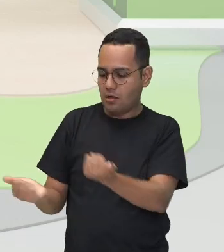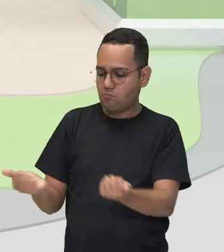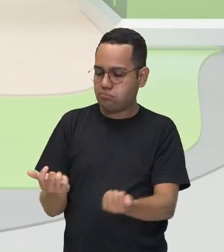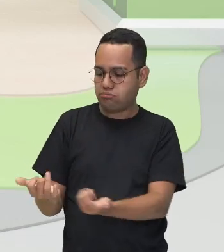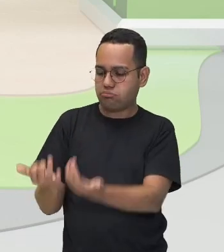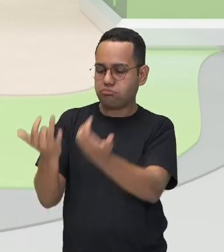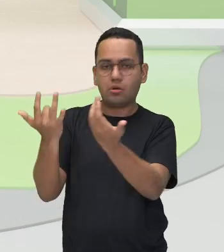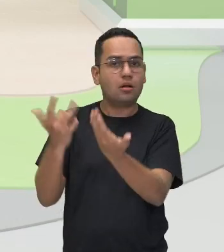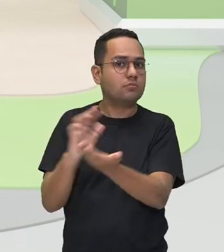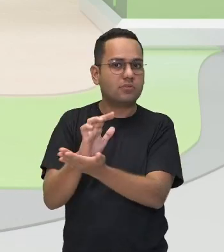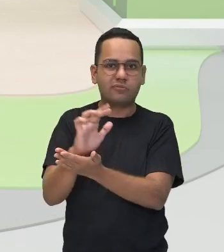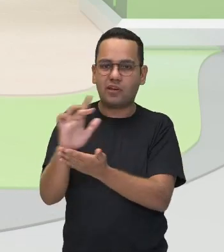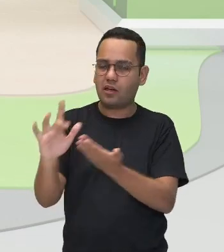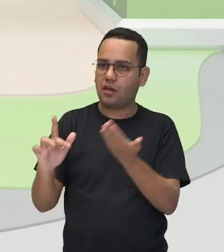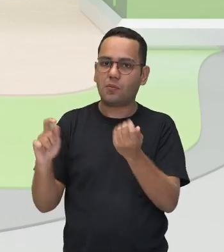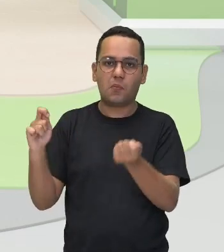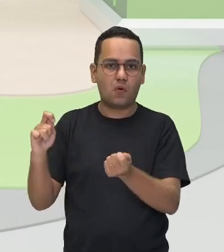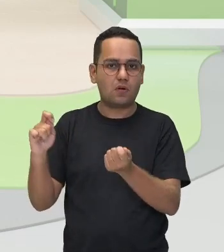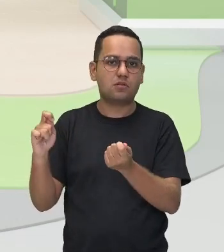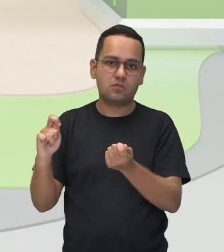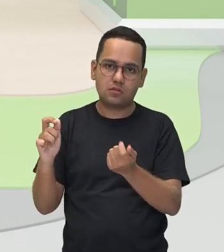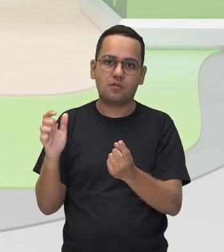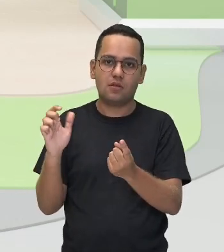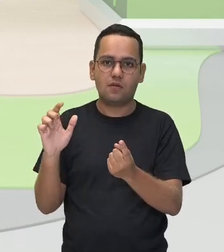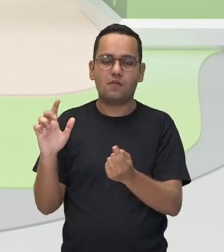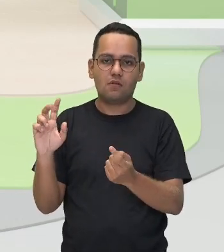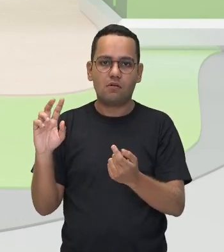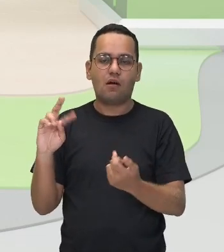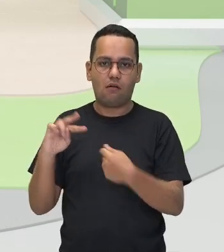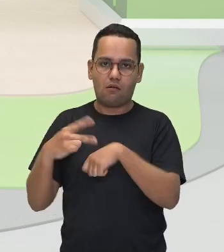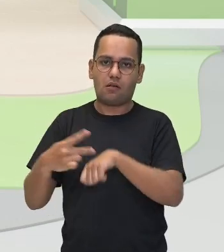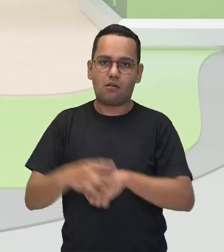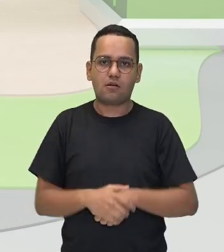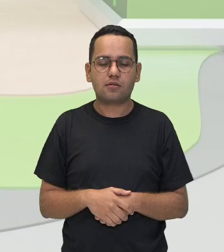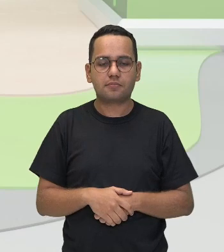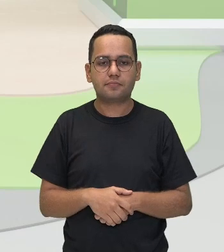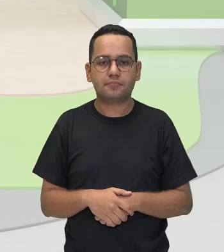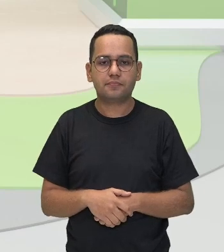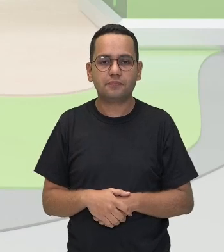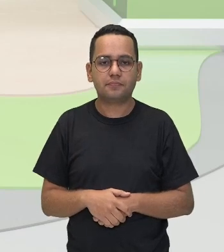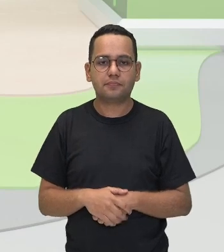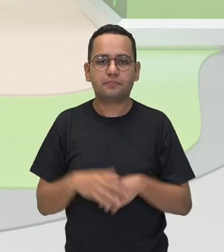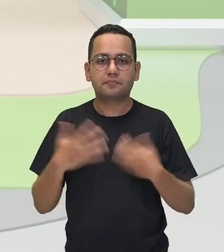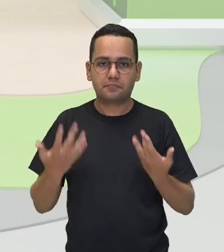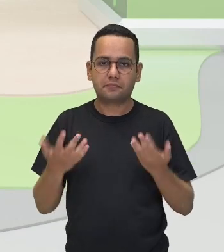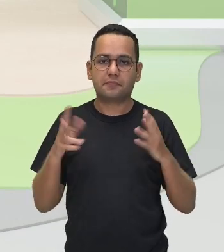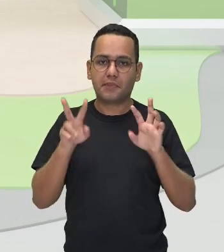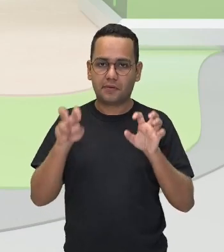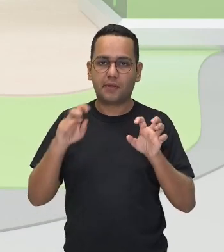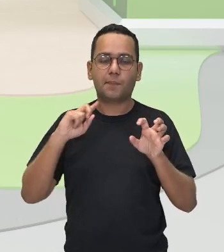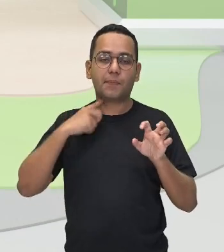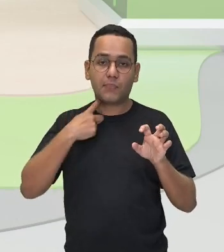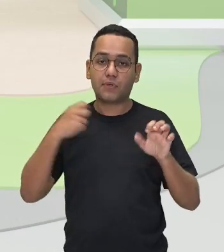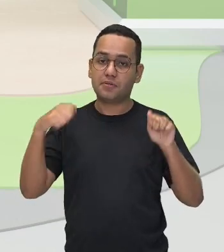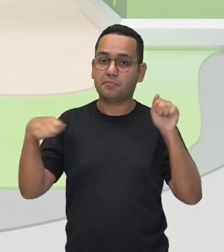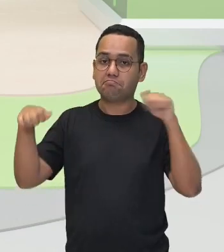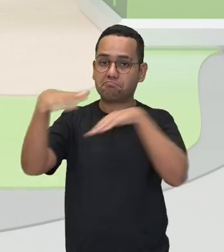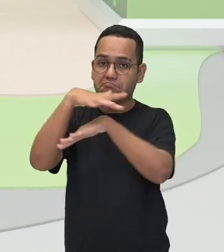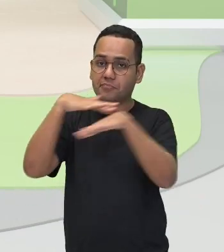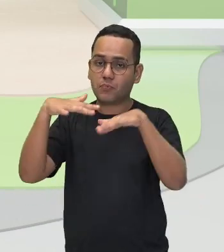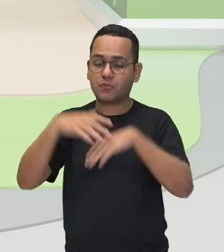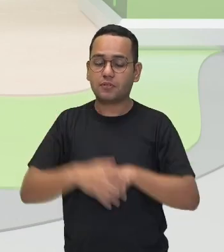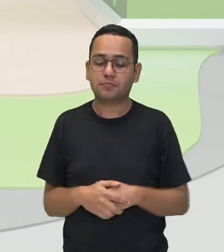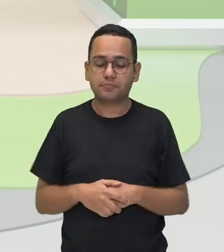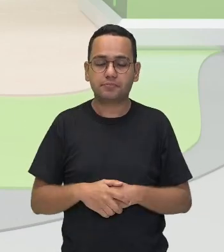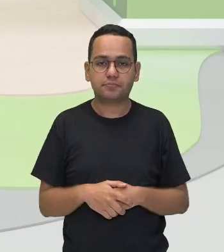várias situações de saúde. Inicialmente, nós estamos falando aqui da poluição atmosférica. E